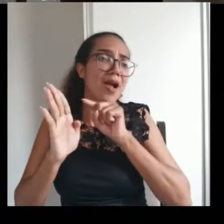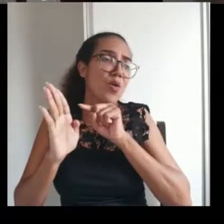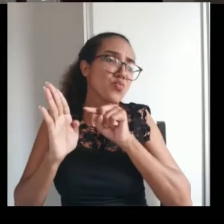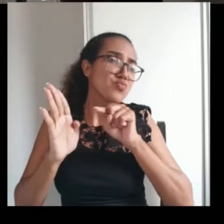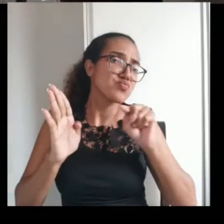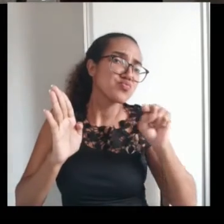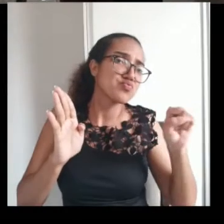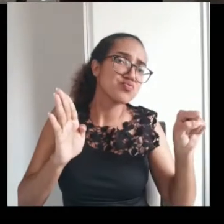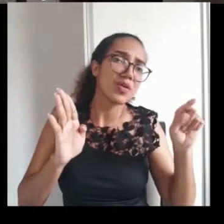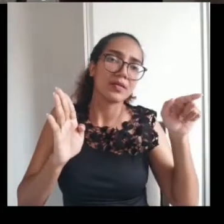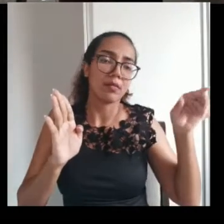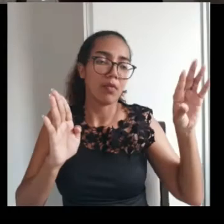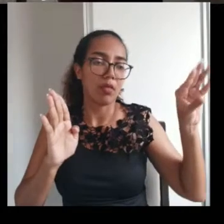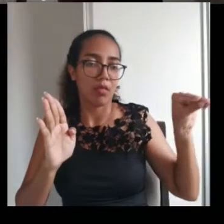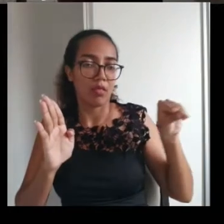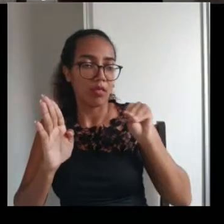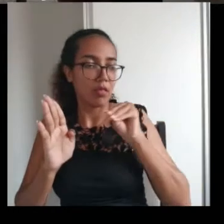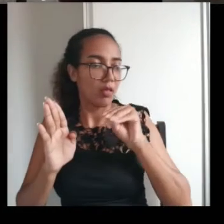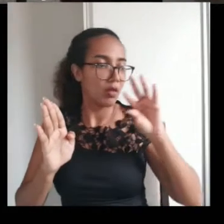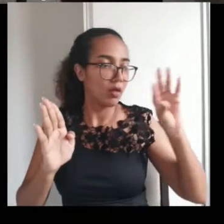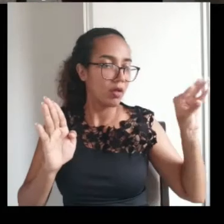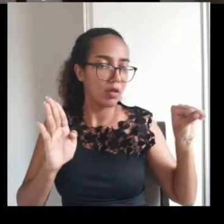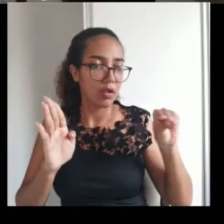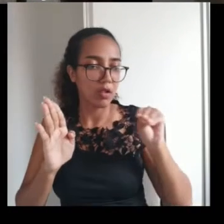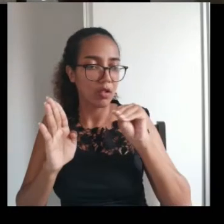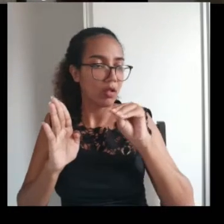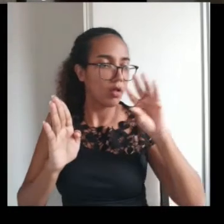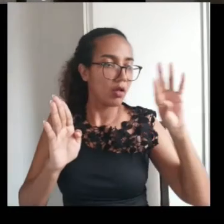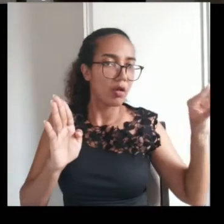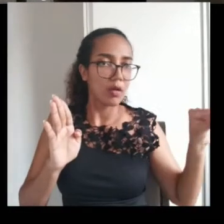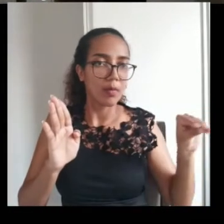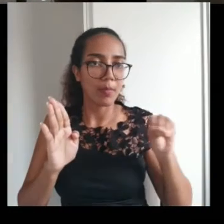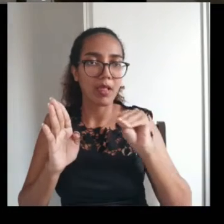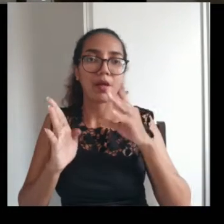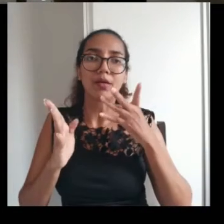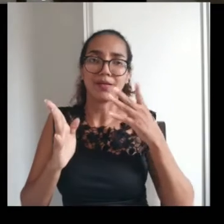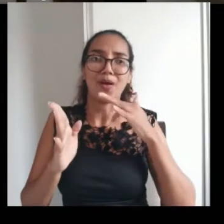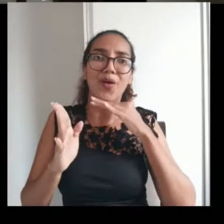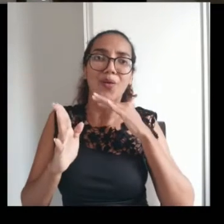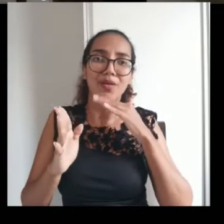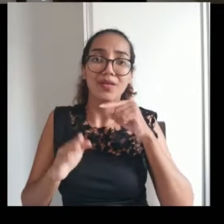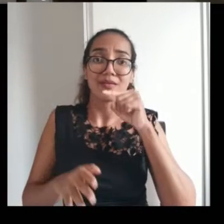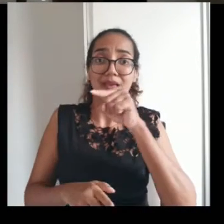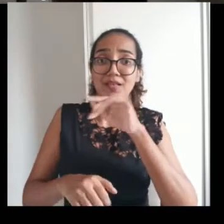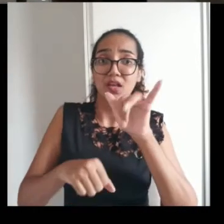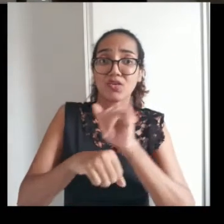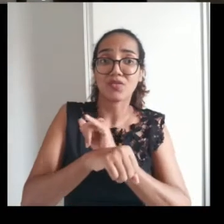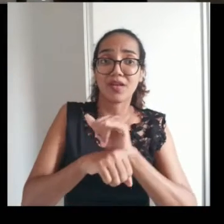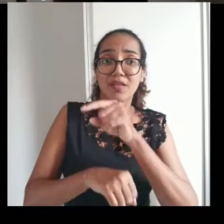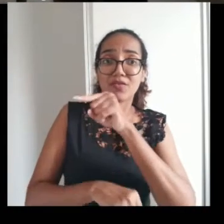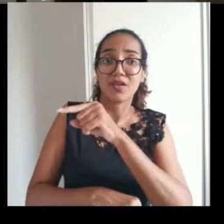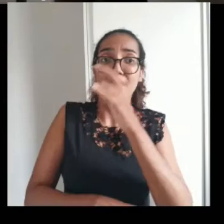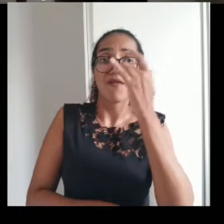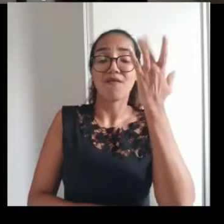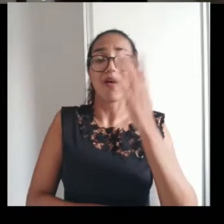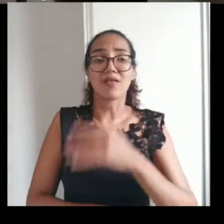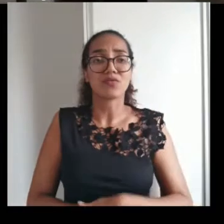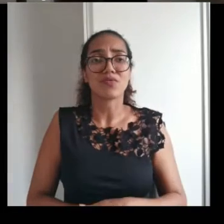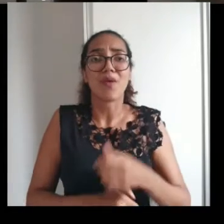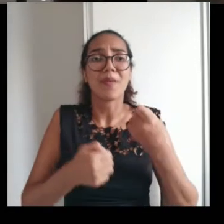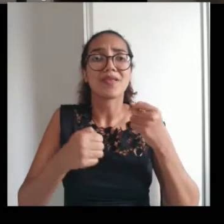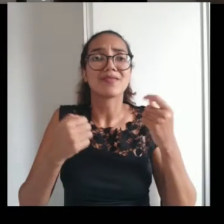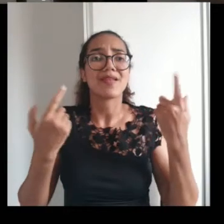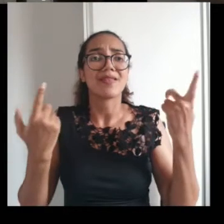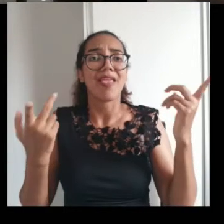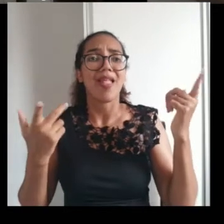da frente para trás, da frente para trás, enfim. E dessa forma, não. Eu consigo resolver sem nenhum tipo de trabalho. Concordam comigo? Eu simplesmente